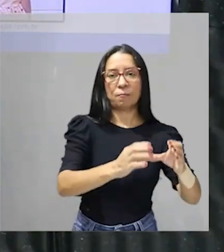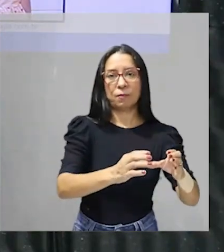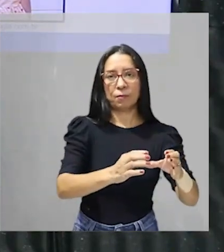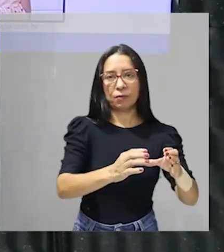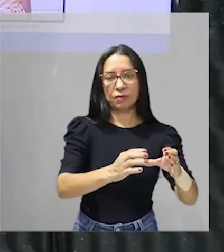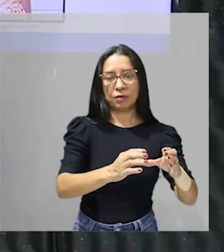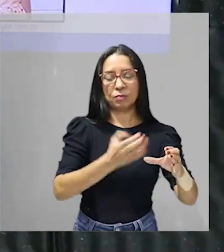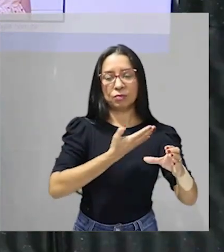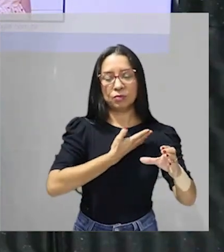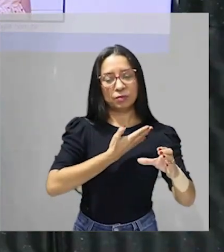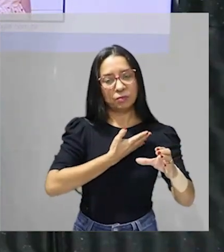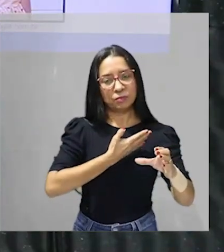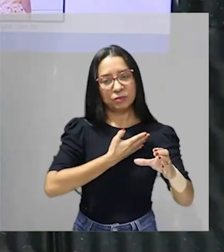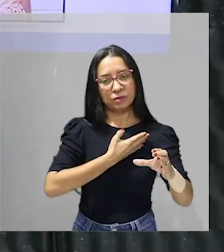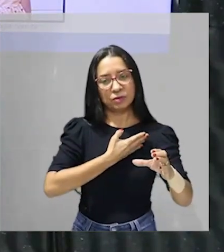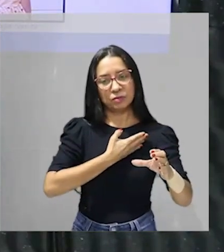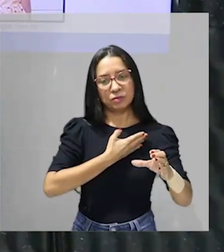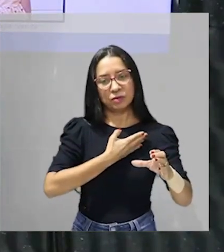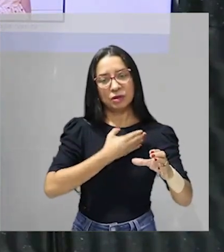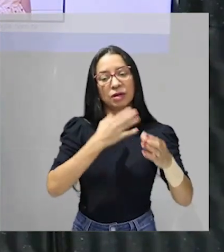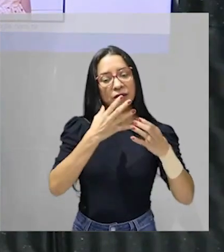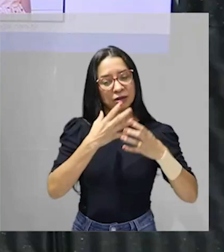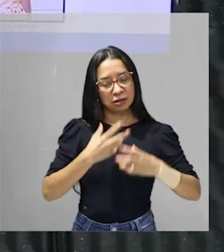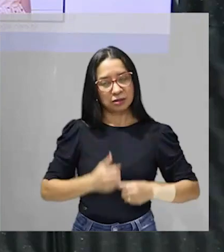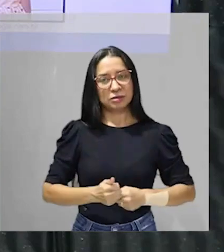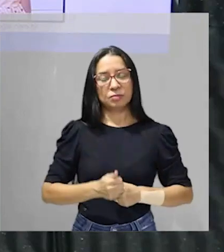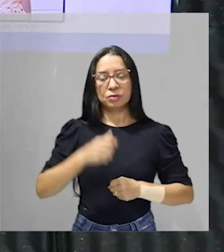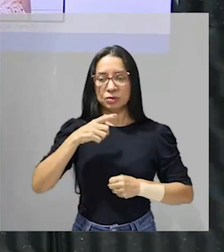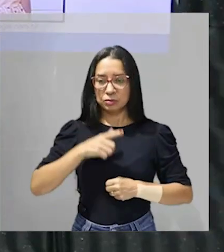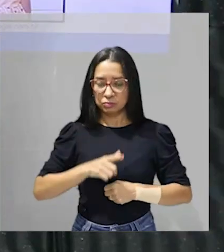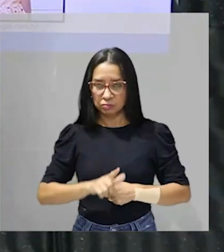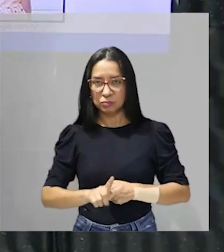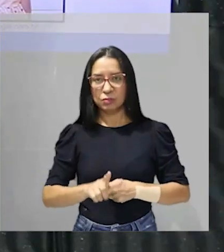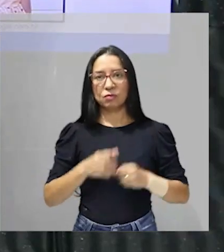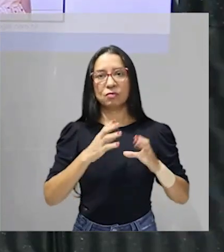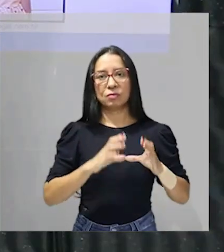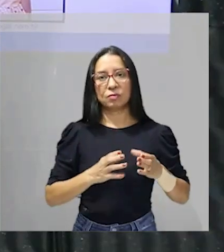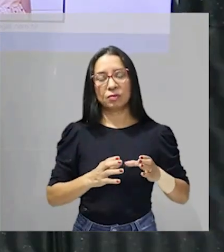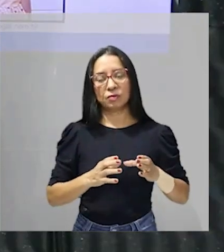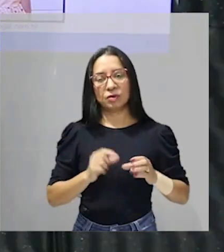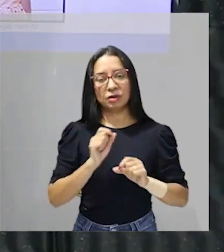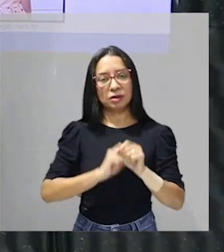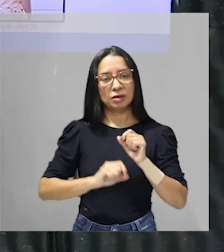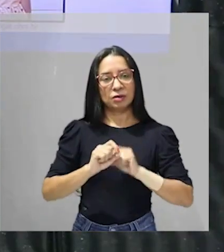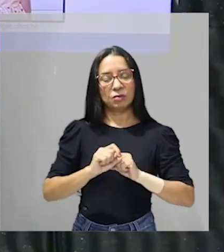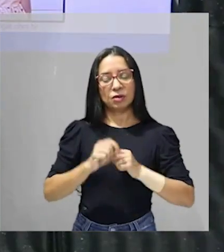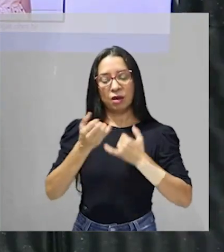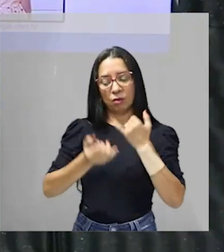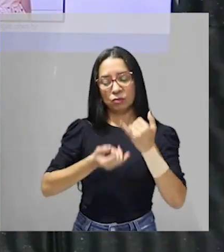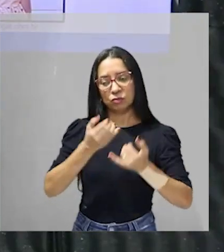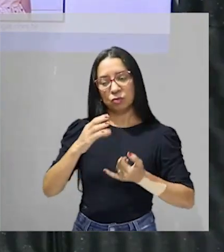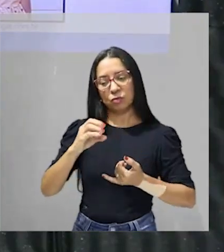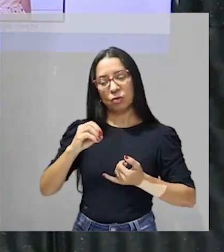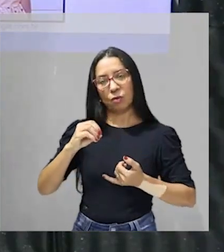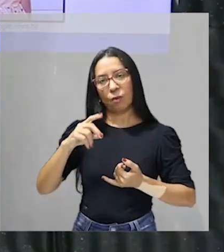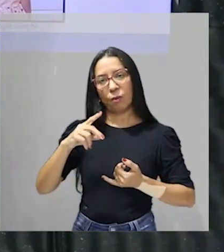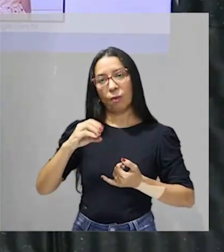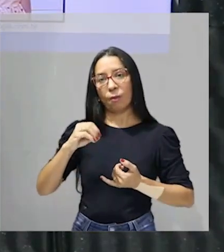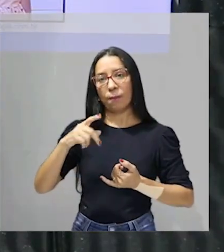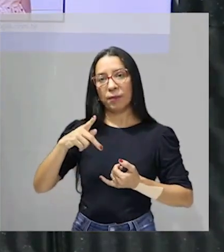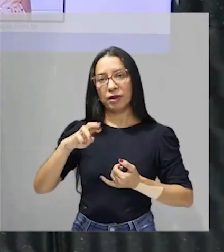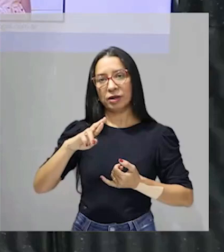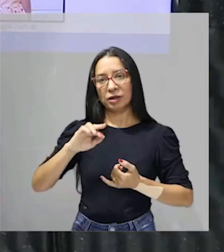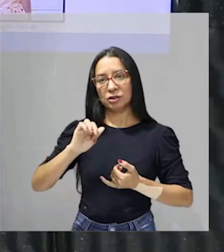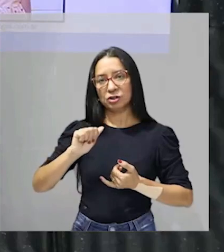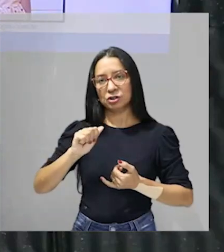passava um pouquinho mais de tempo Ela recebia essa bola novamente Então isso é um jogo cooperativo tem bem aqui também o